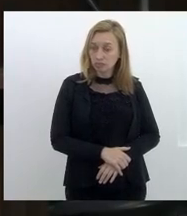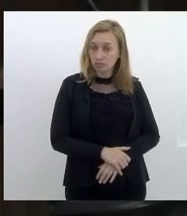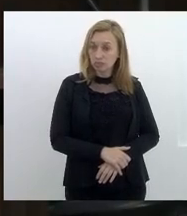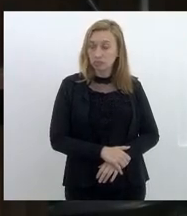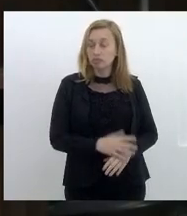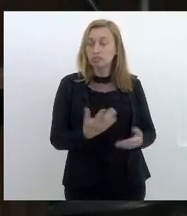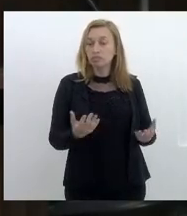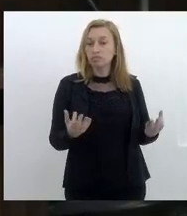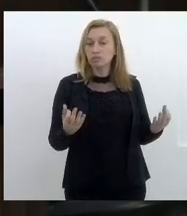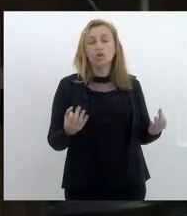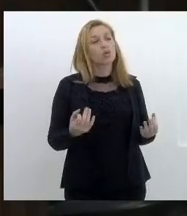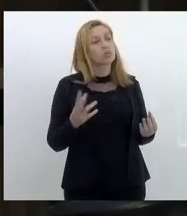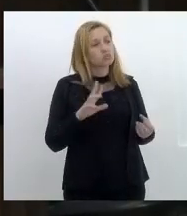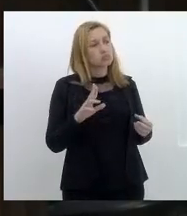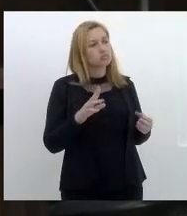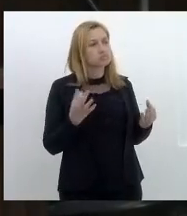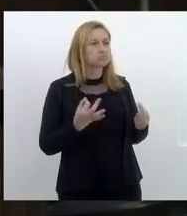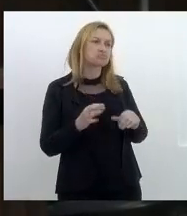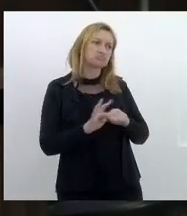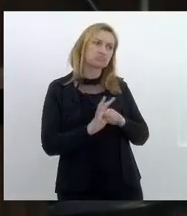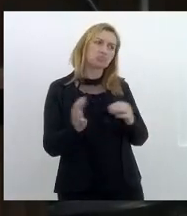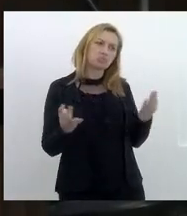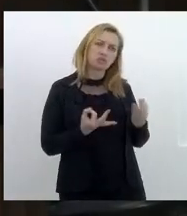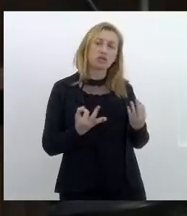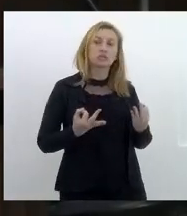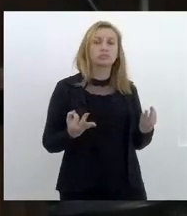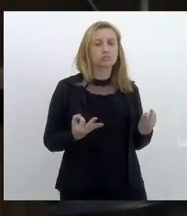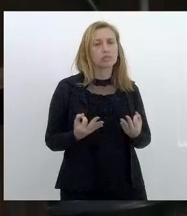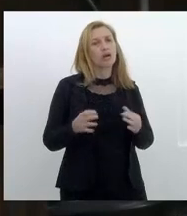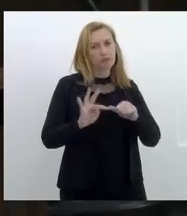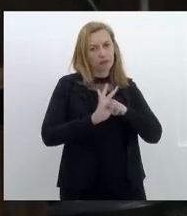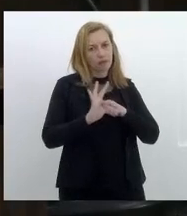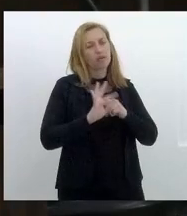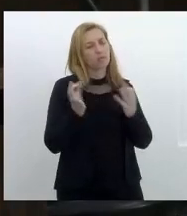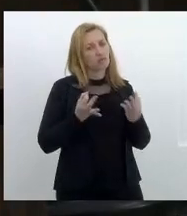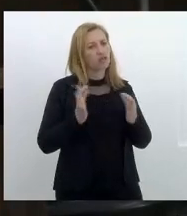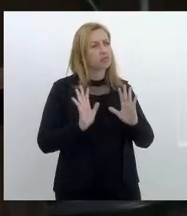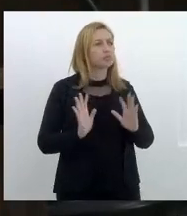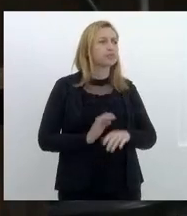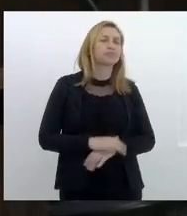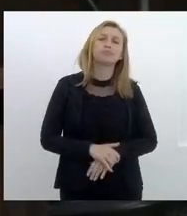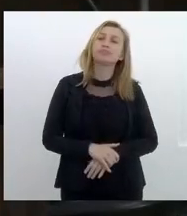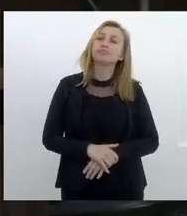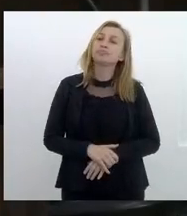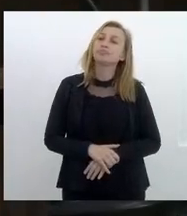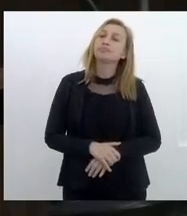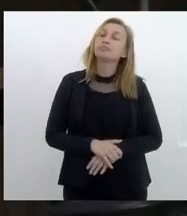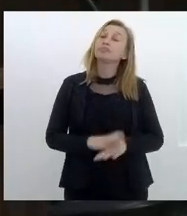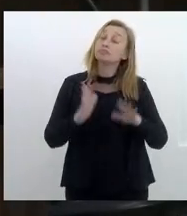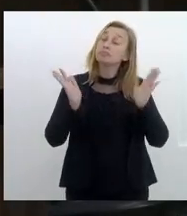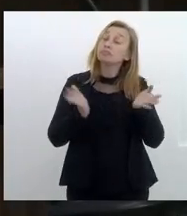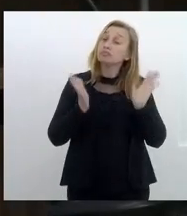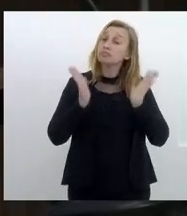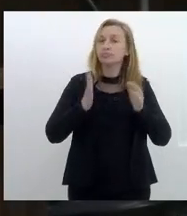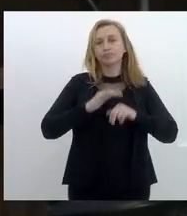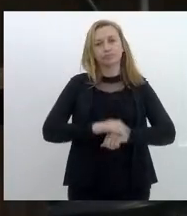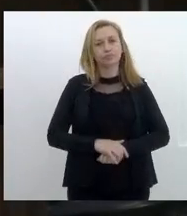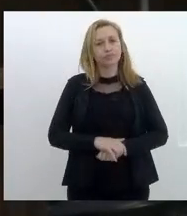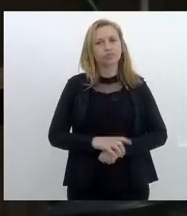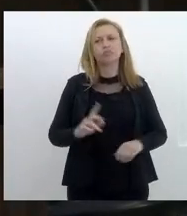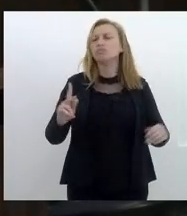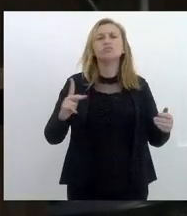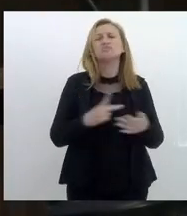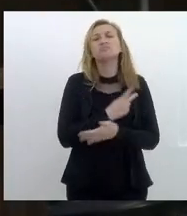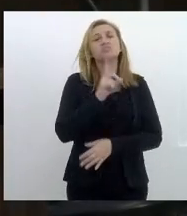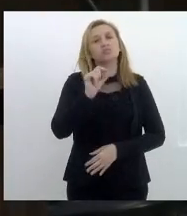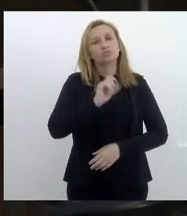Tá perfeito a técnica só perfeito E agora o